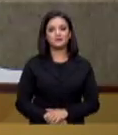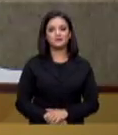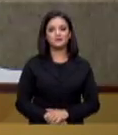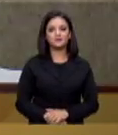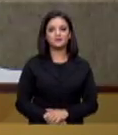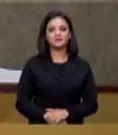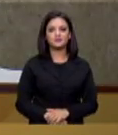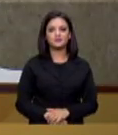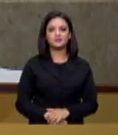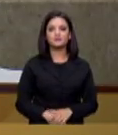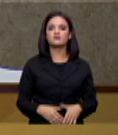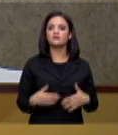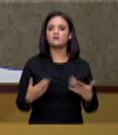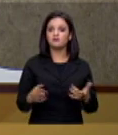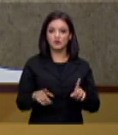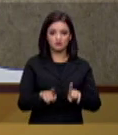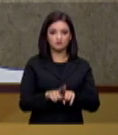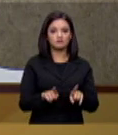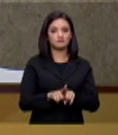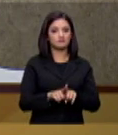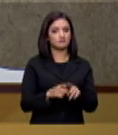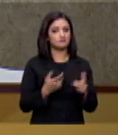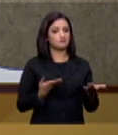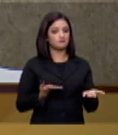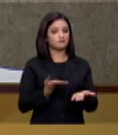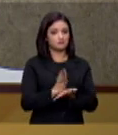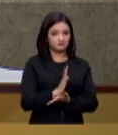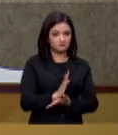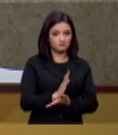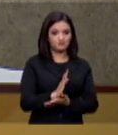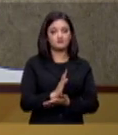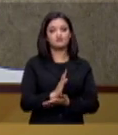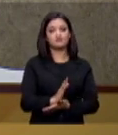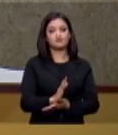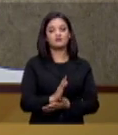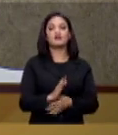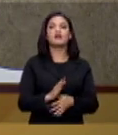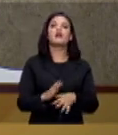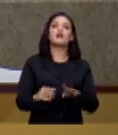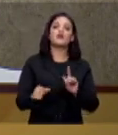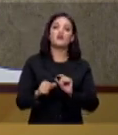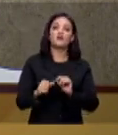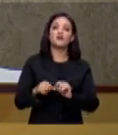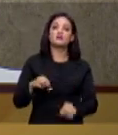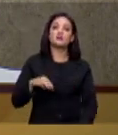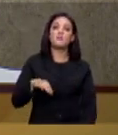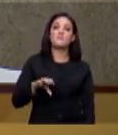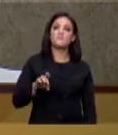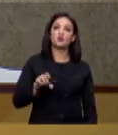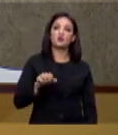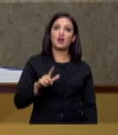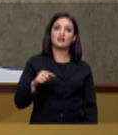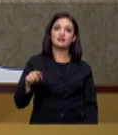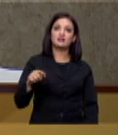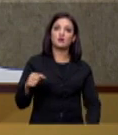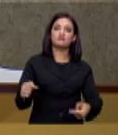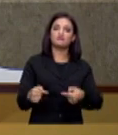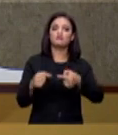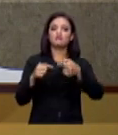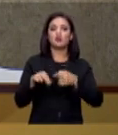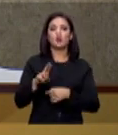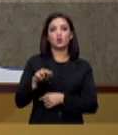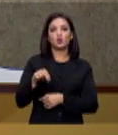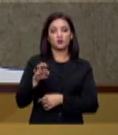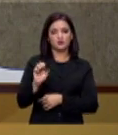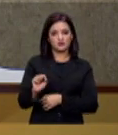Então, Vossa Excelência também julga procedente, modula nos termos do voto do ministro Nunes Marques. É isso,